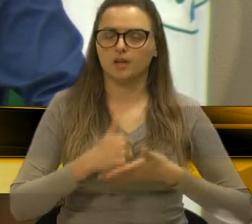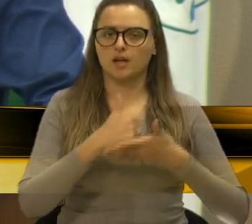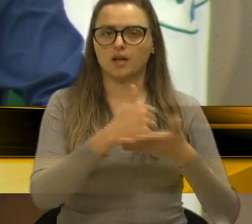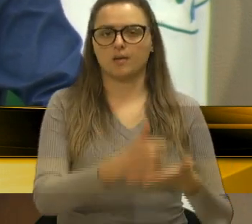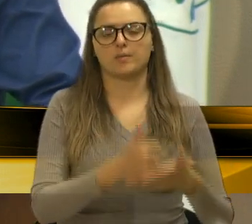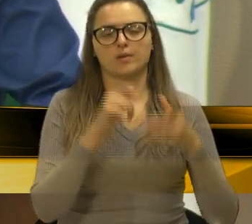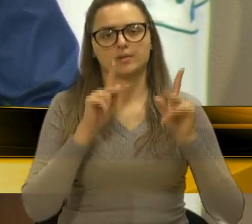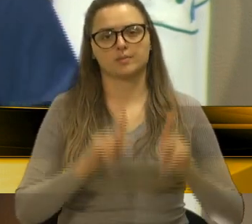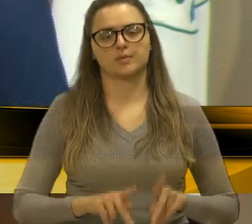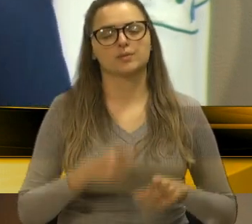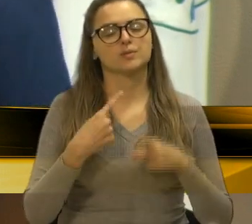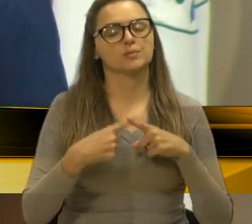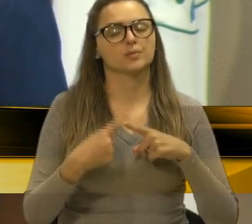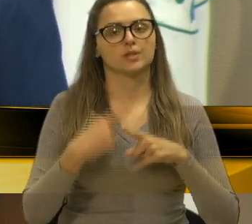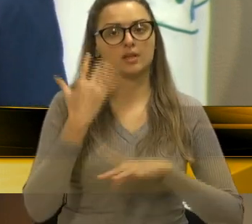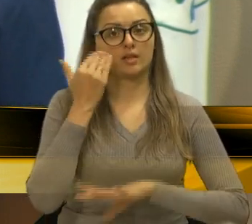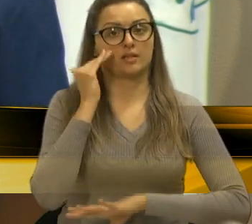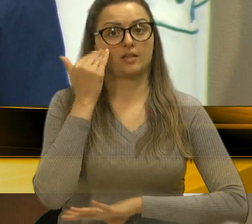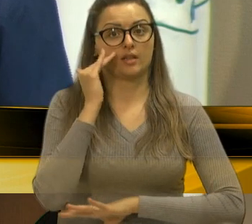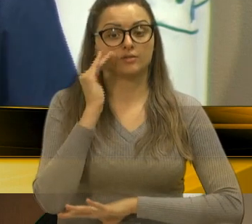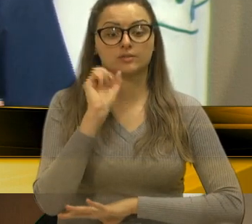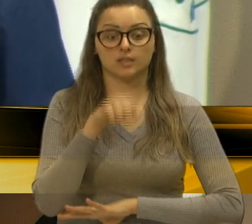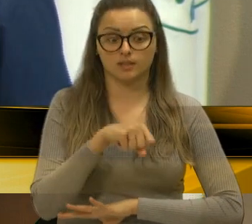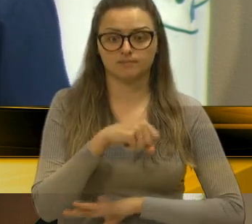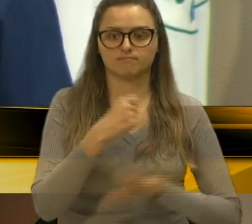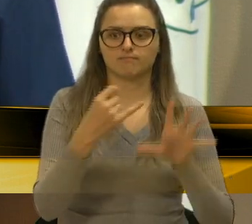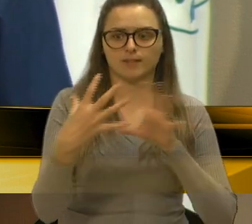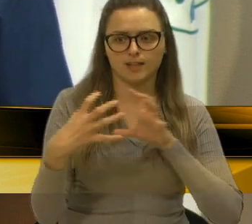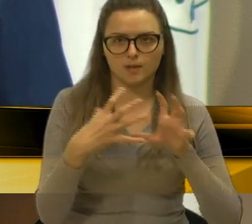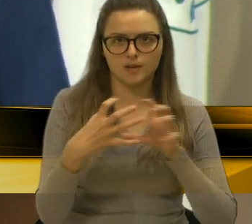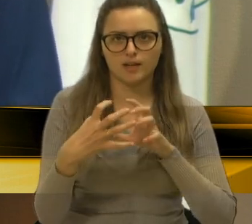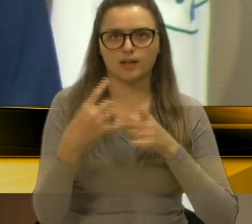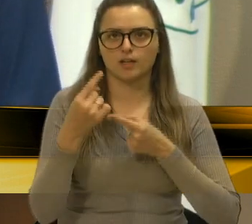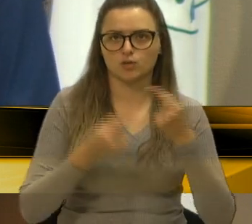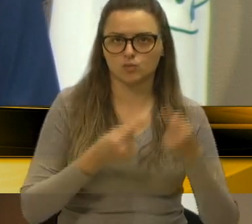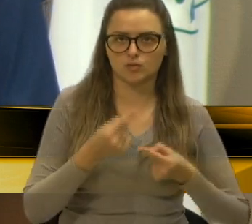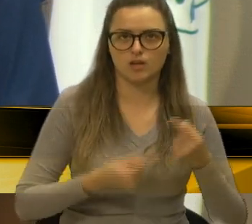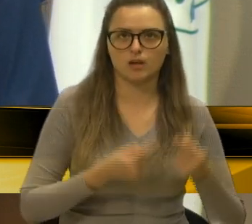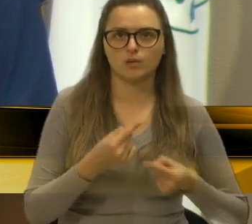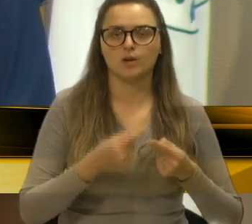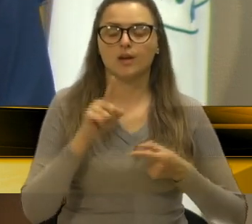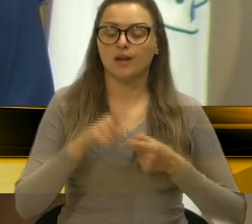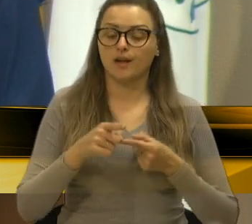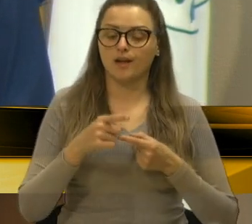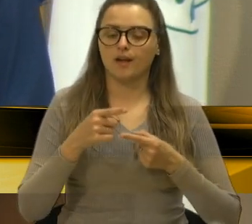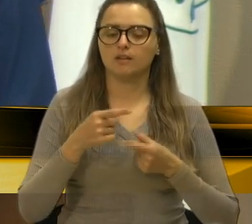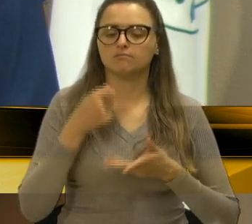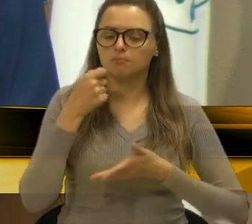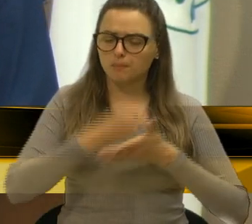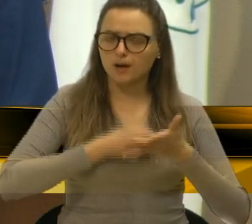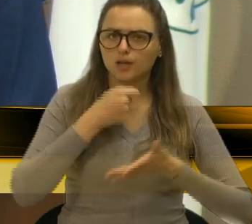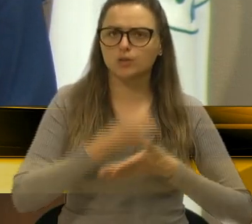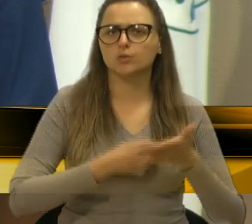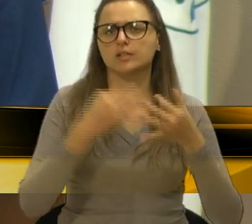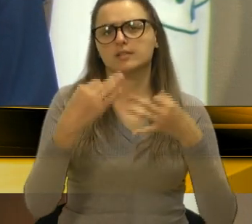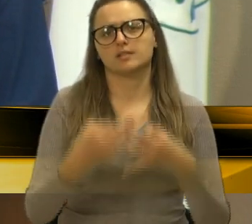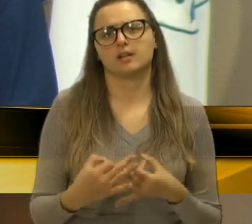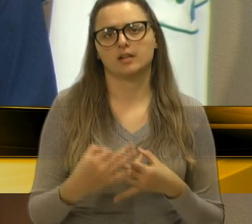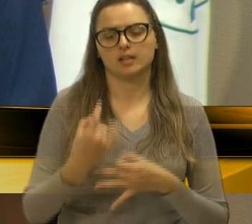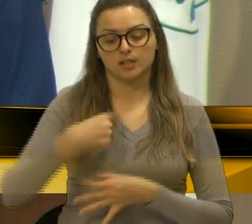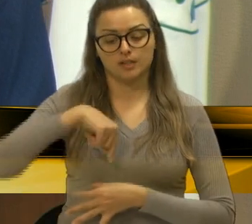por entender que essas brigas, essas lutas são justas. Então estaremos o quanto antes falando com